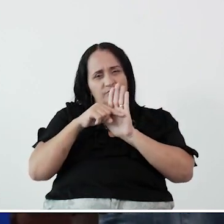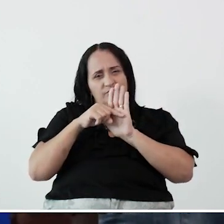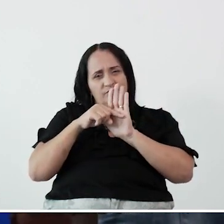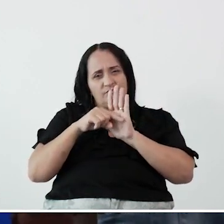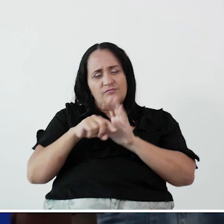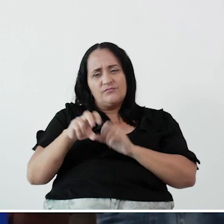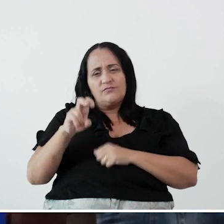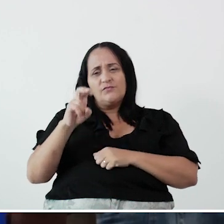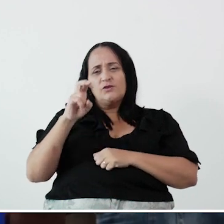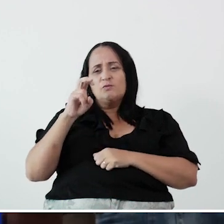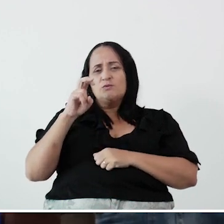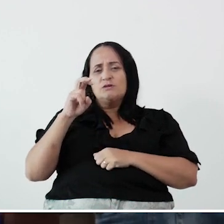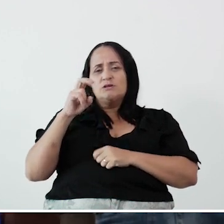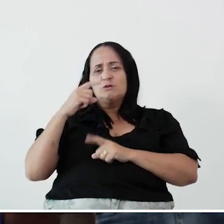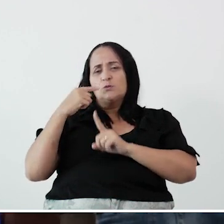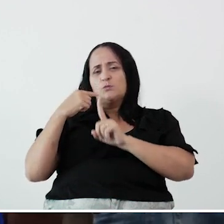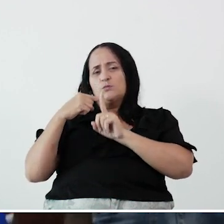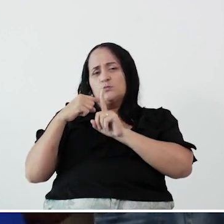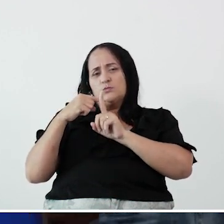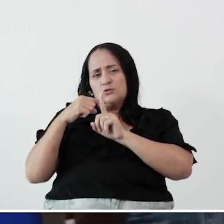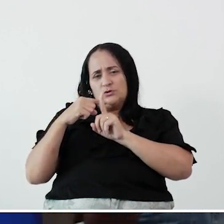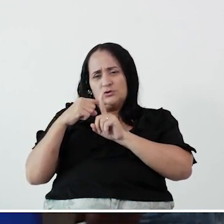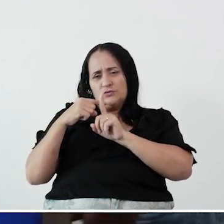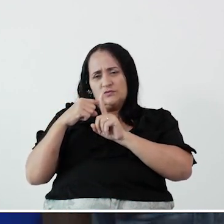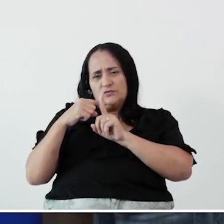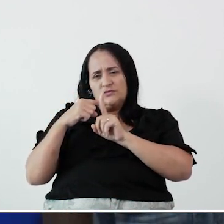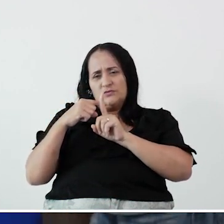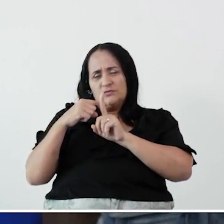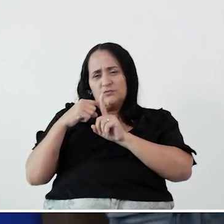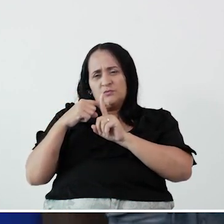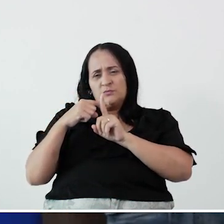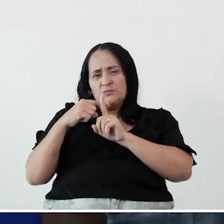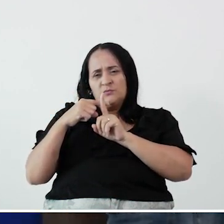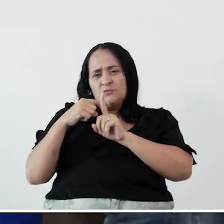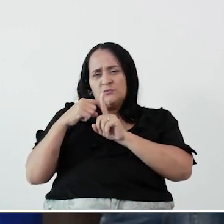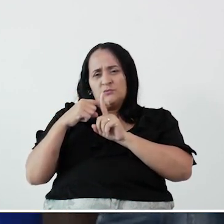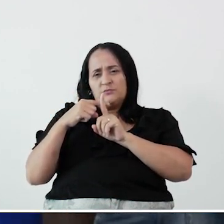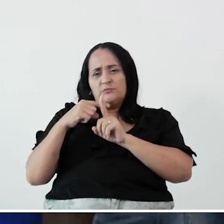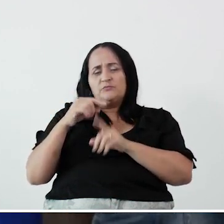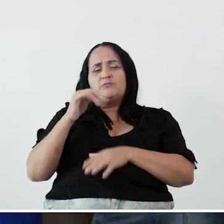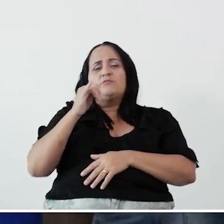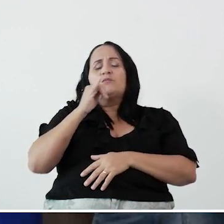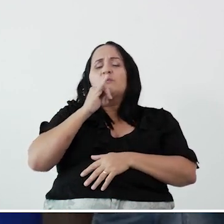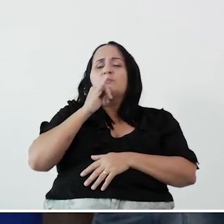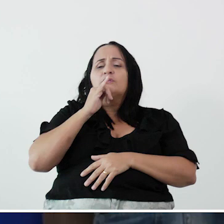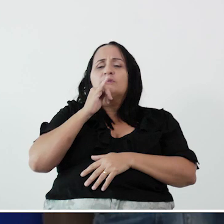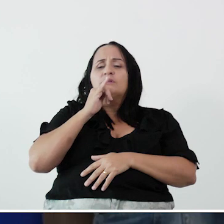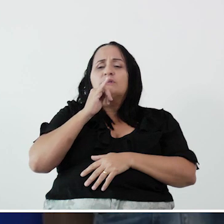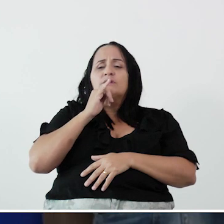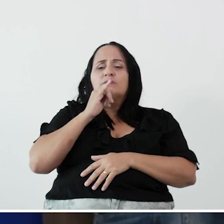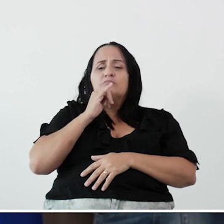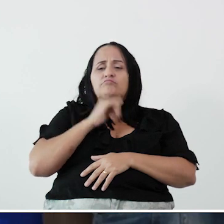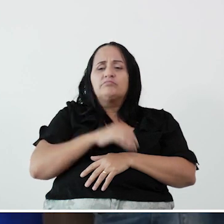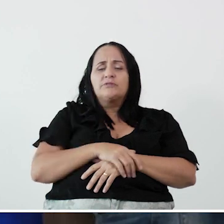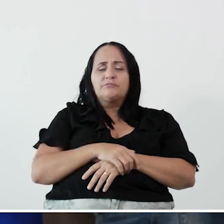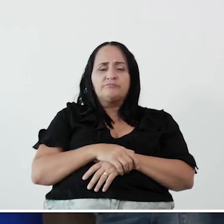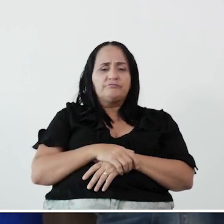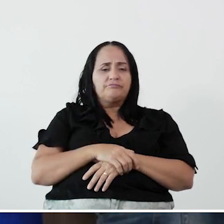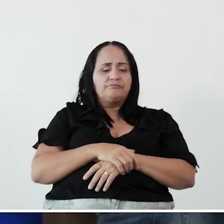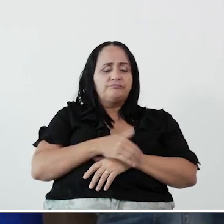Resultado da operação, negativo. Se eu tivesse, por exemplo, o número